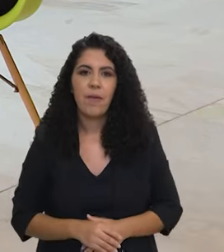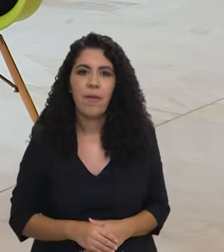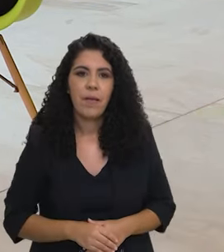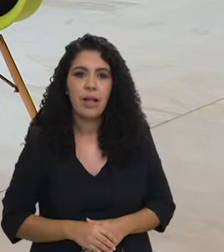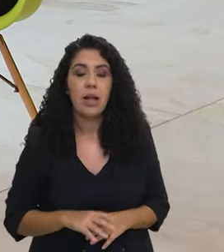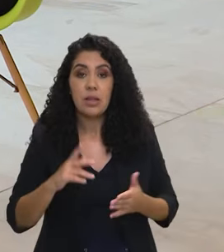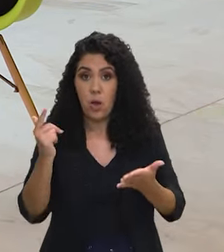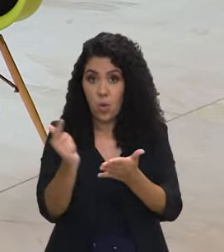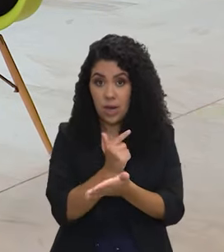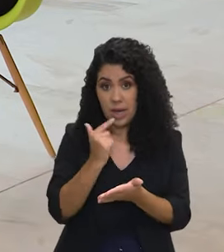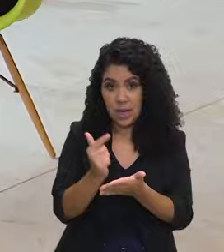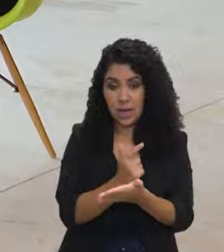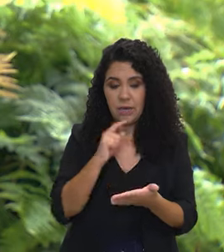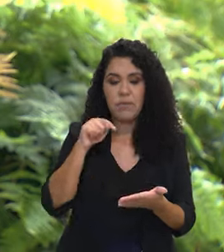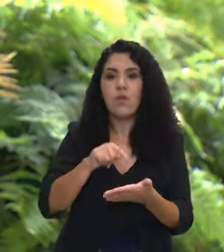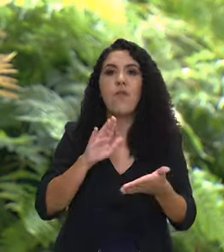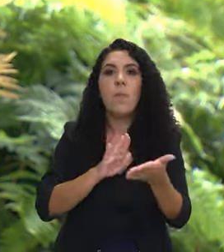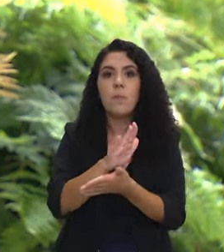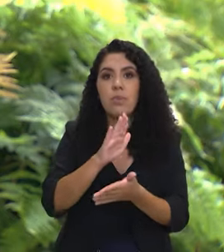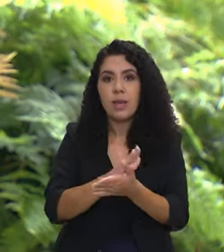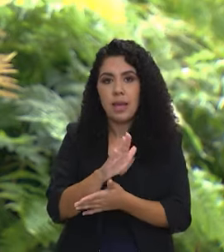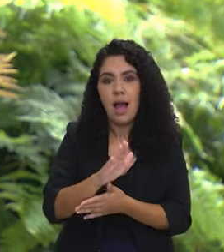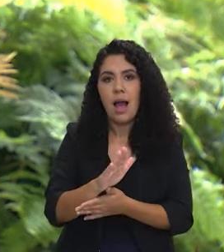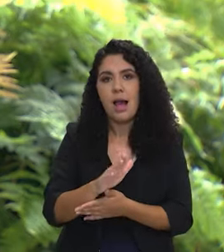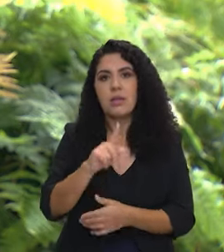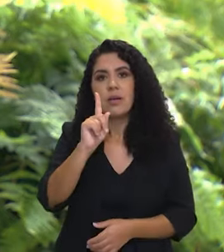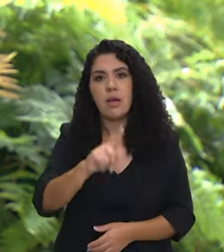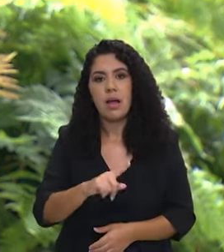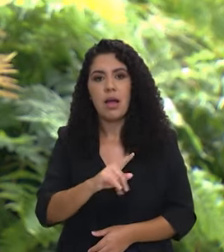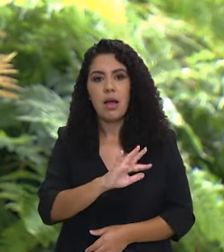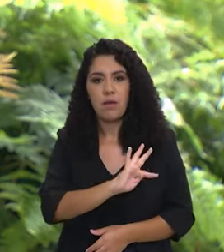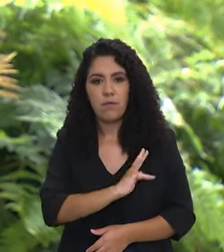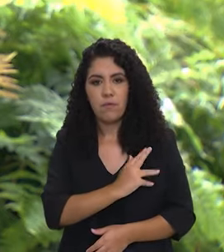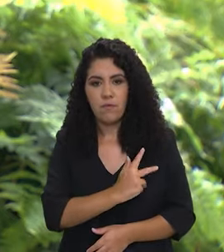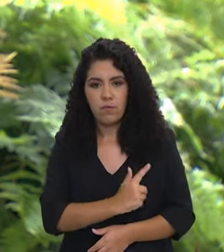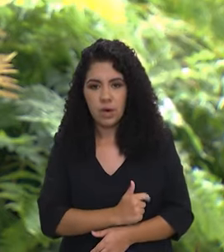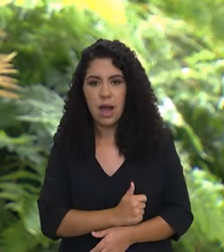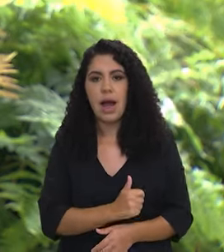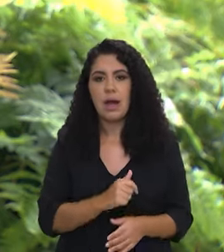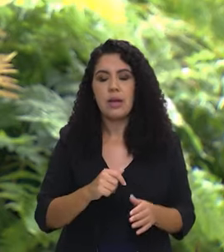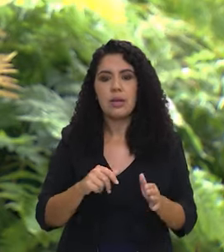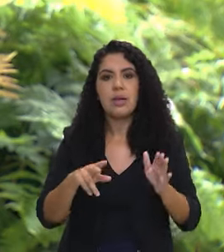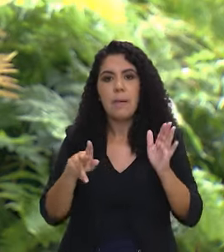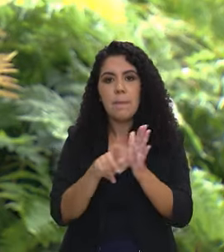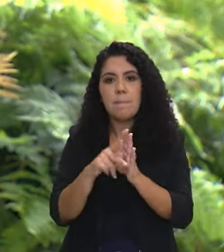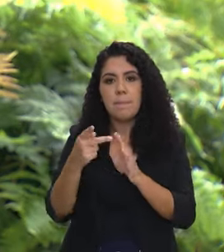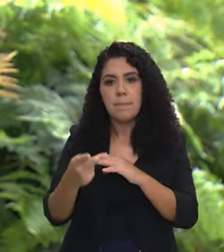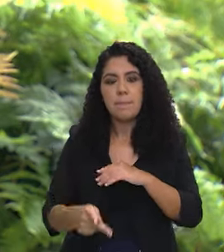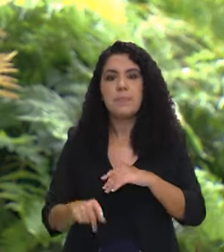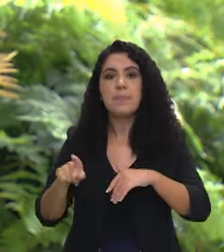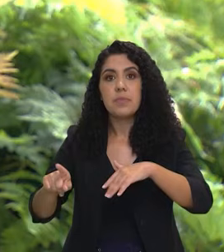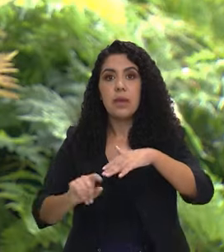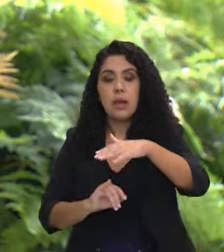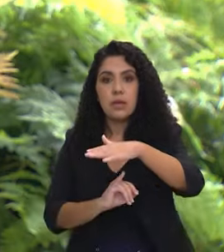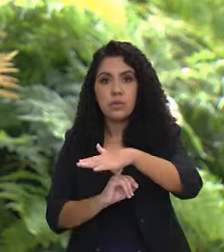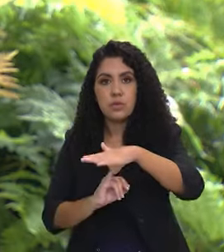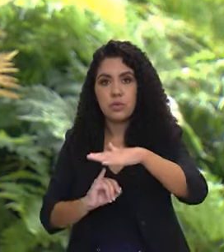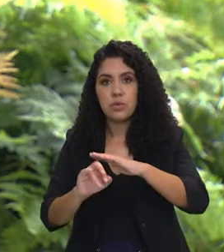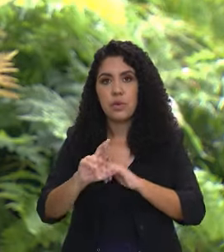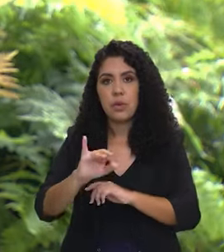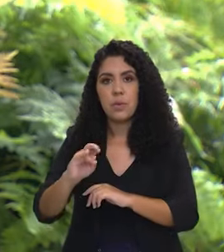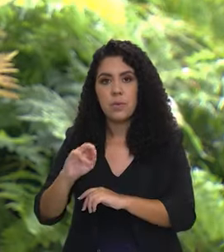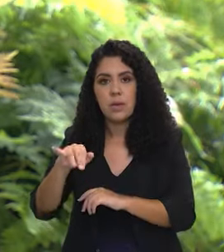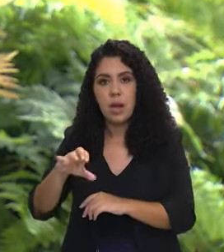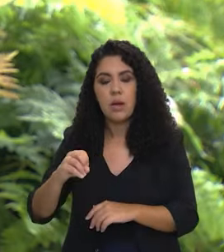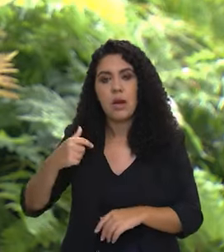esse trabalho. Então, esse livro ele foi publicado pela FUNAG, que é a nossa editora aqui do Rio Branco, a Fundação Alexandre de Gusmão,